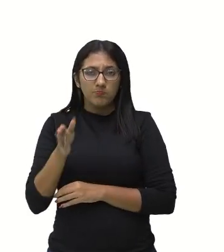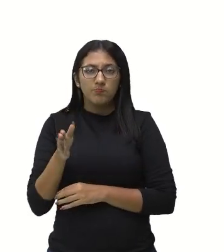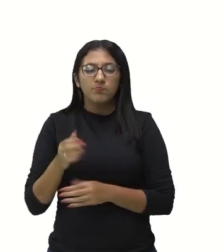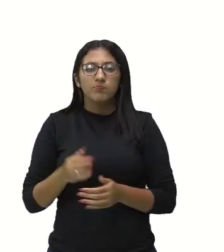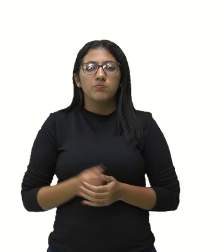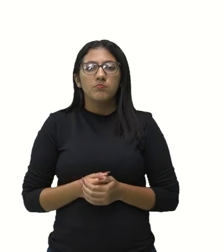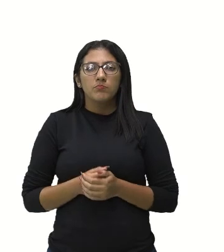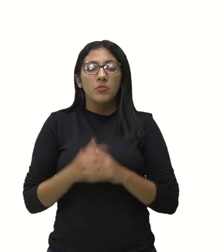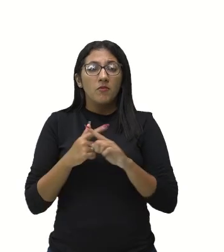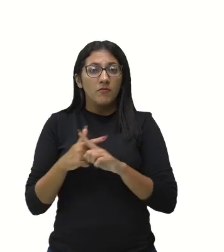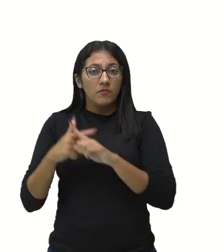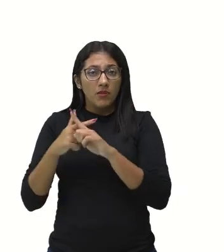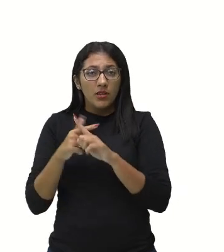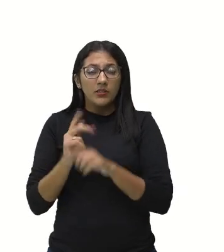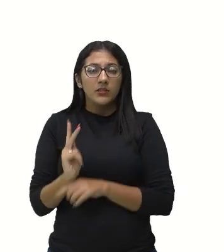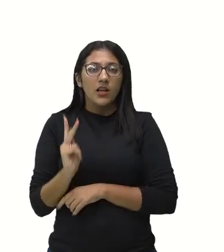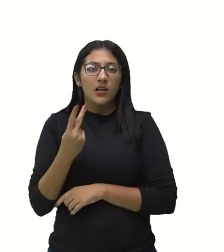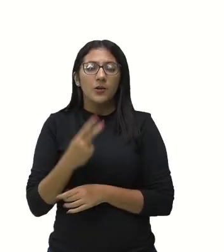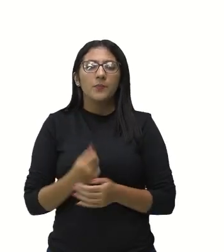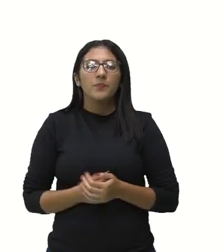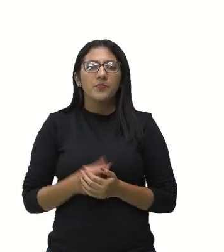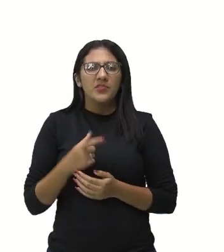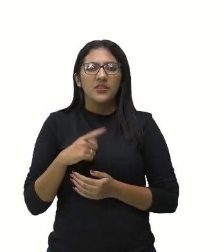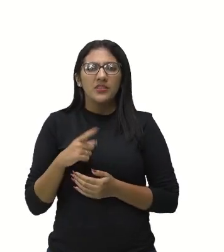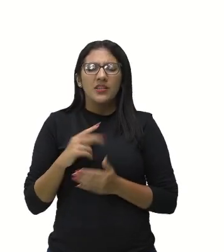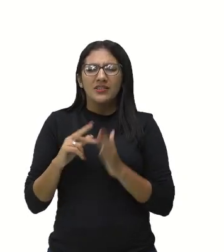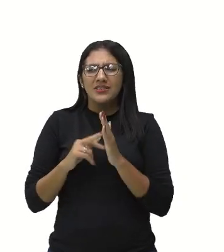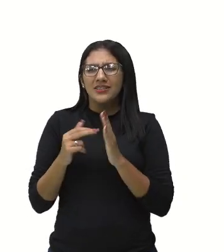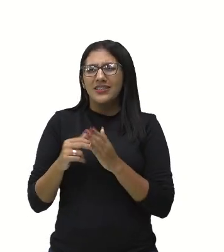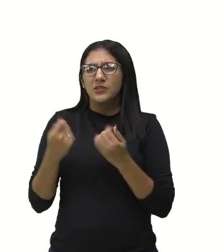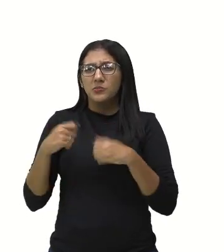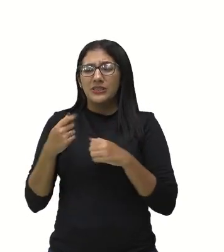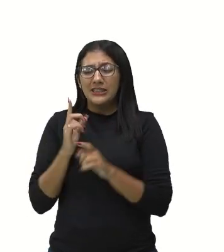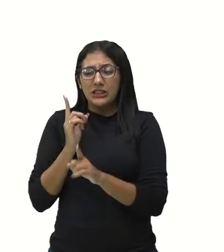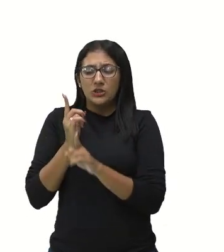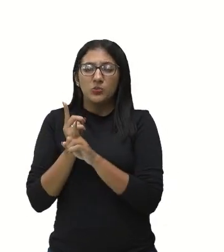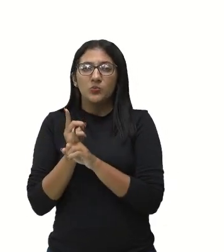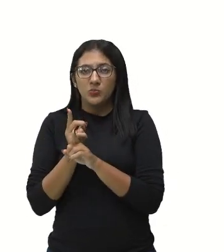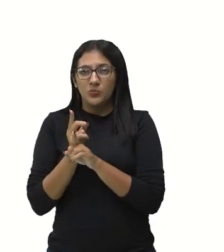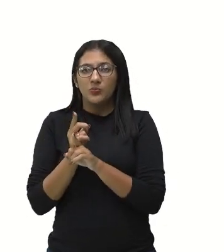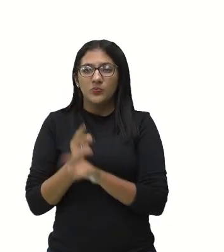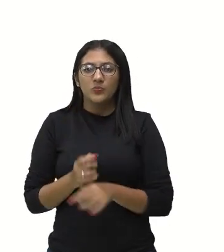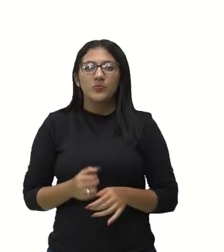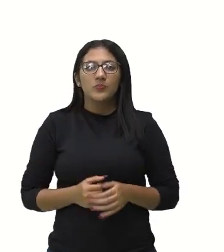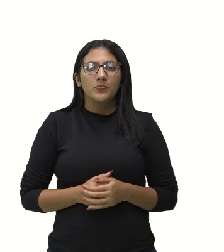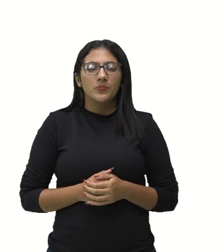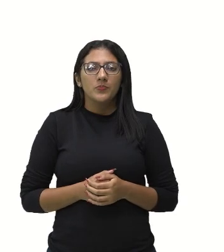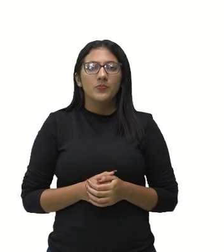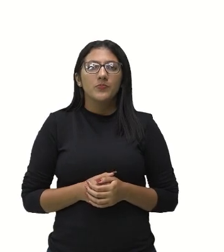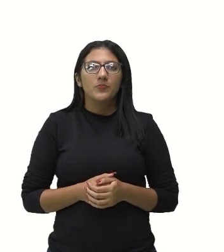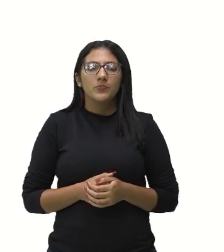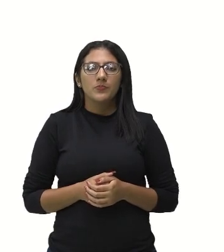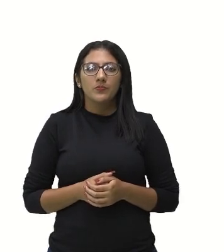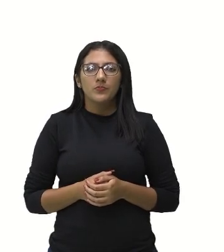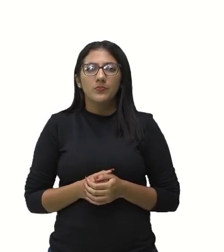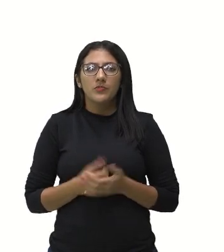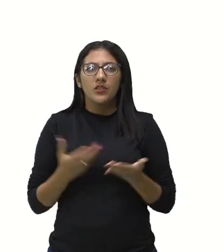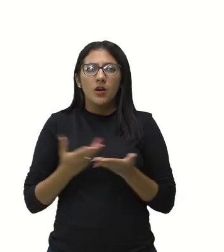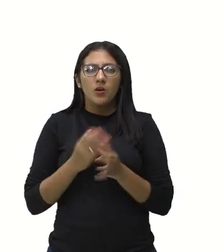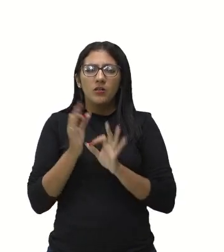vezes H, que é a variável que nós estamos procurando, né? Então vamos